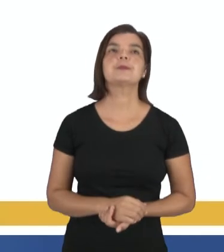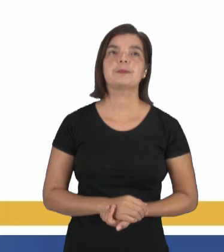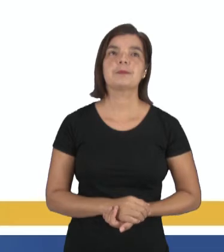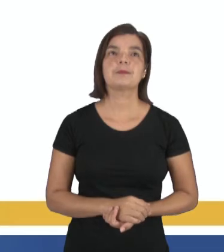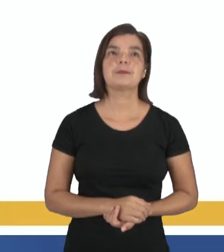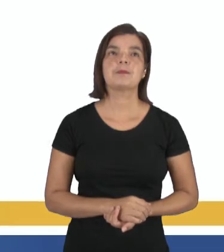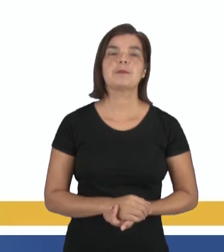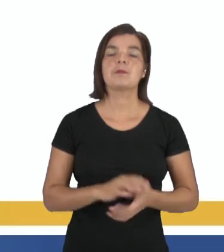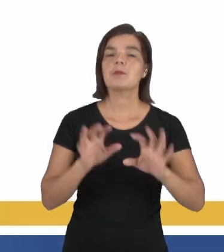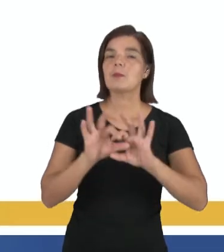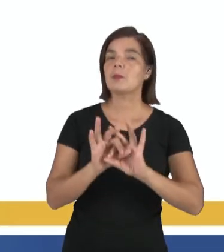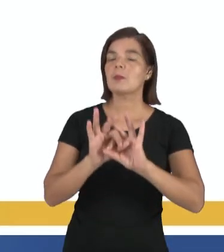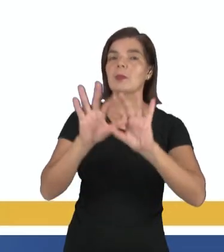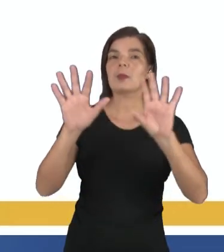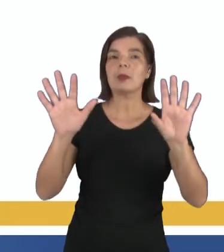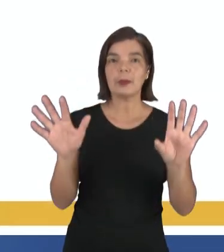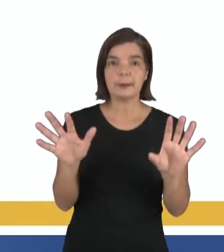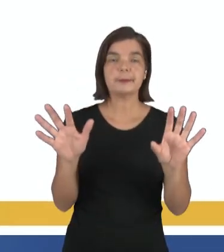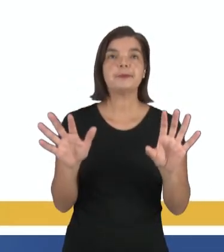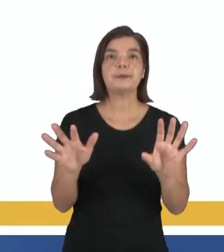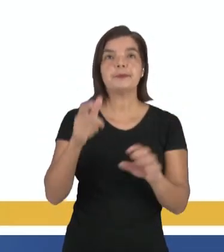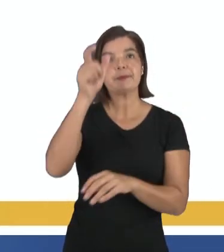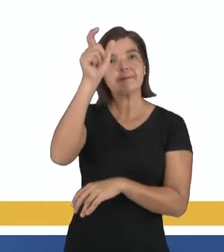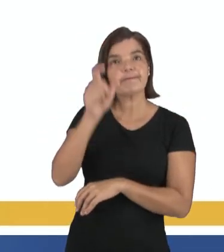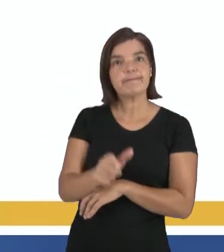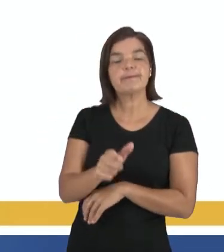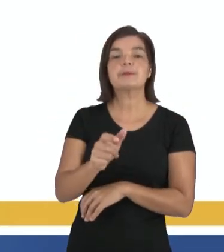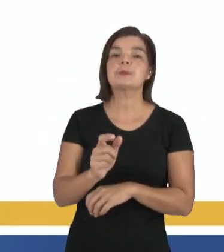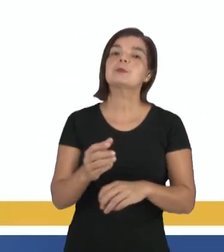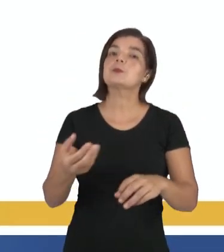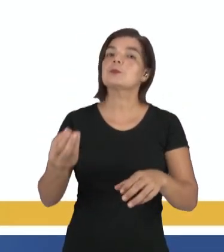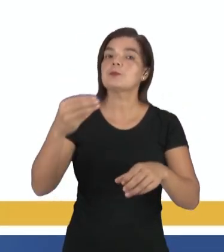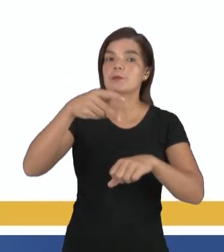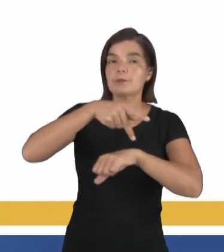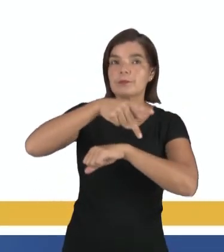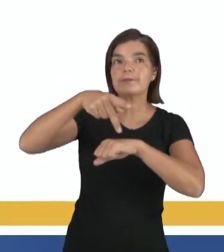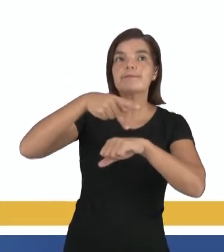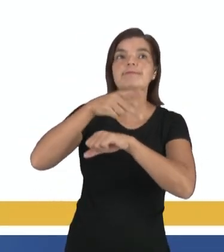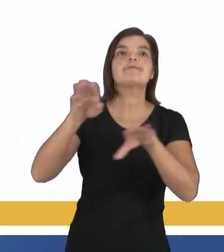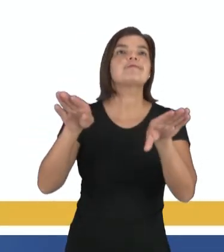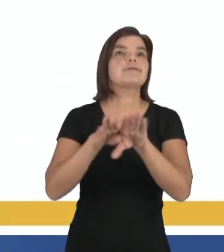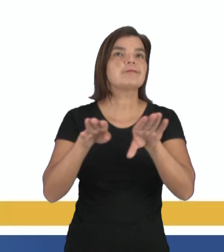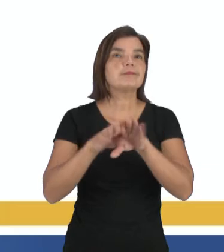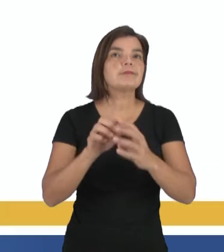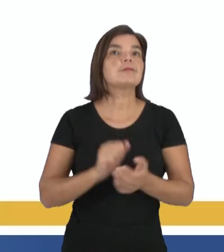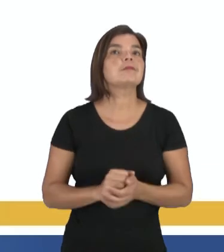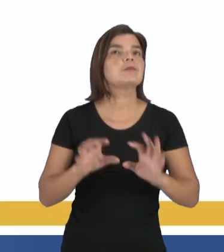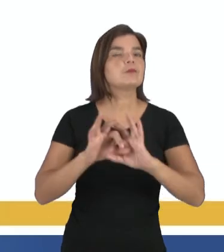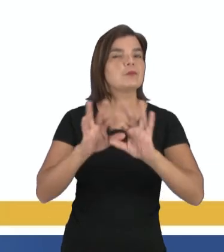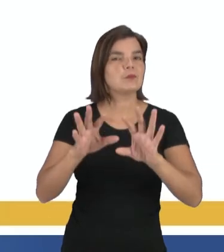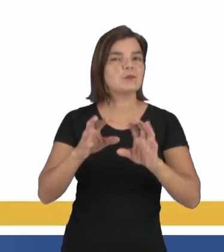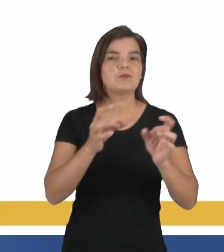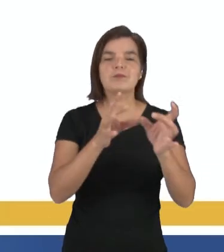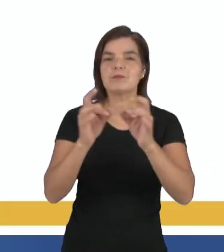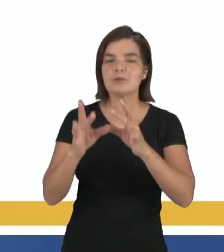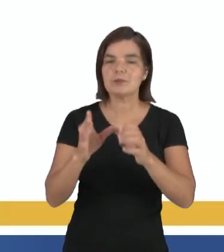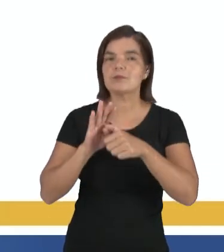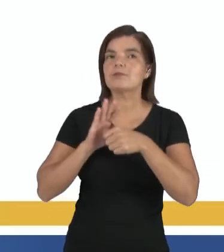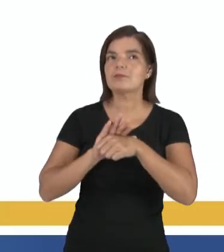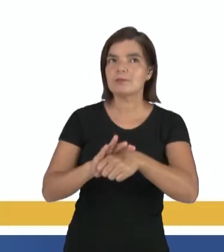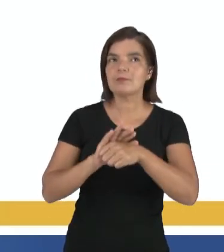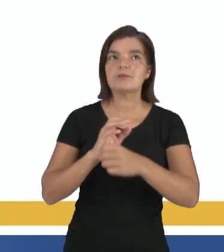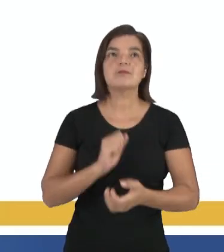indústria. D. Pelo livre acesso dos indivíduos no interior dos países signatários de acordos com livre comércio